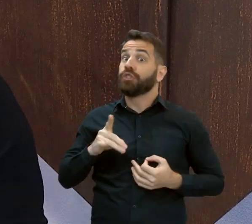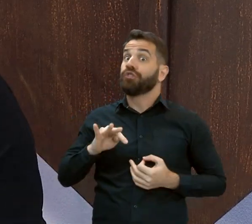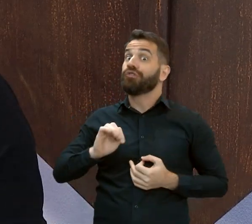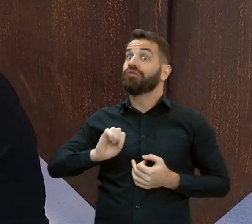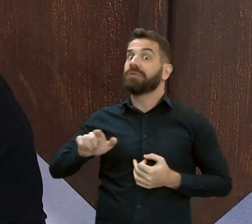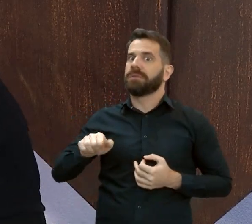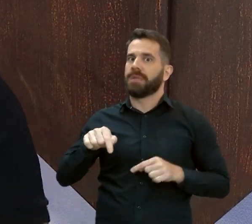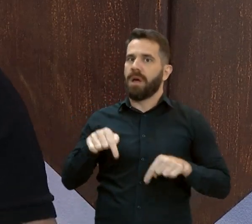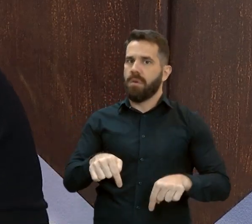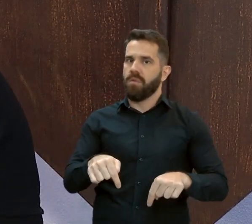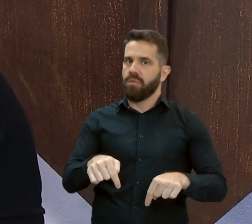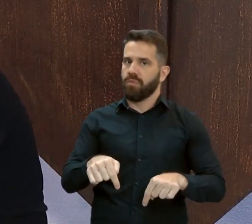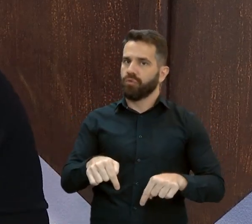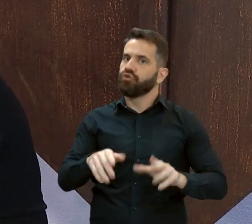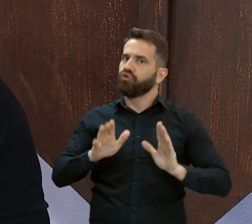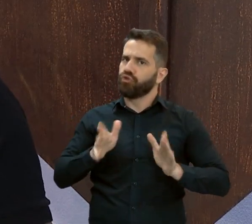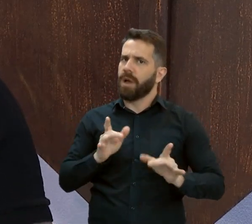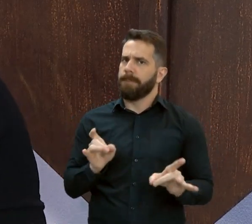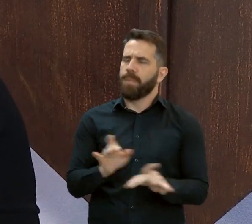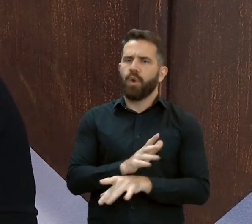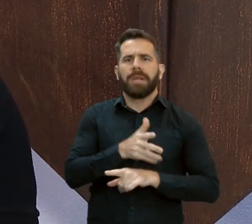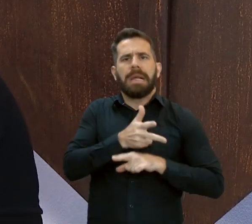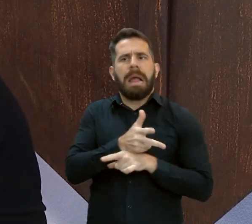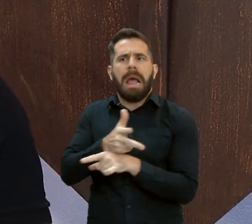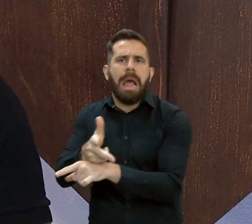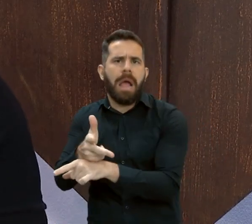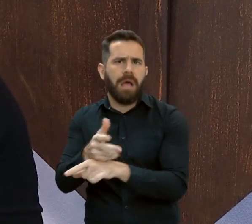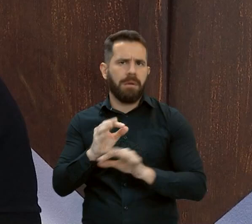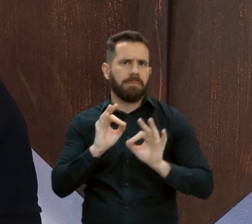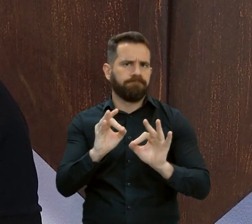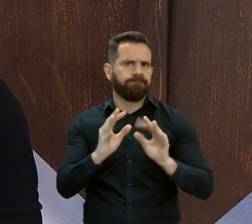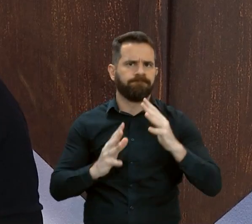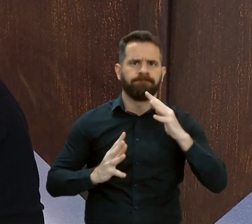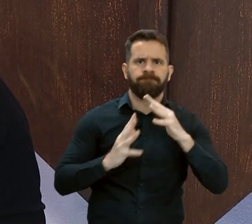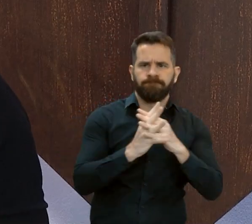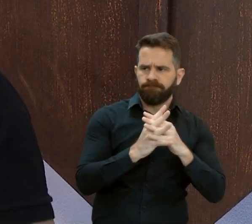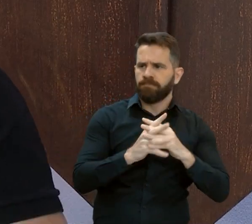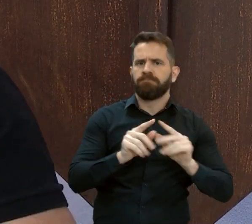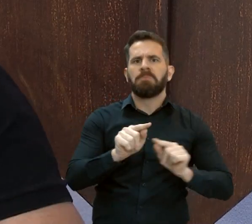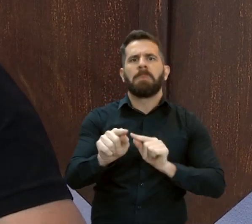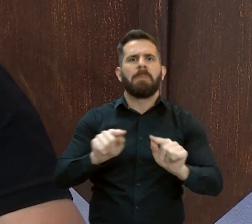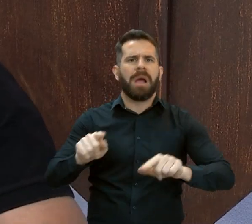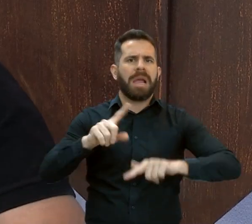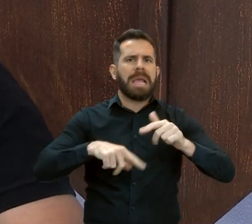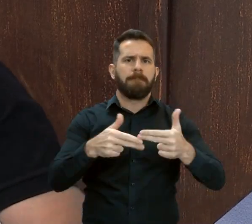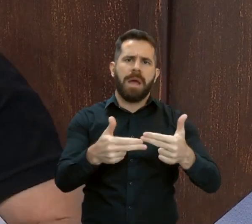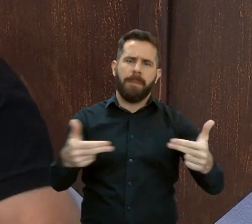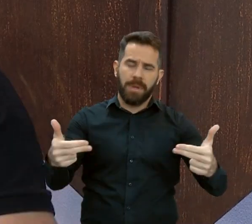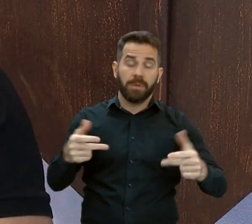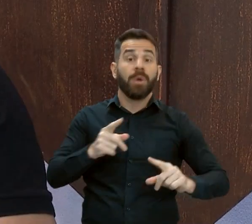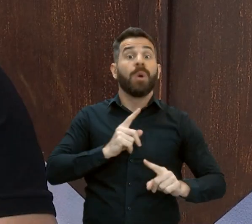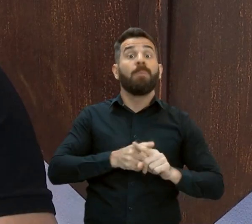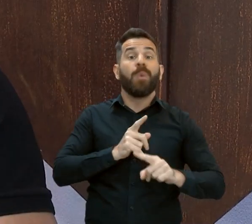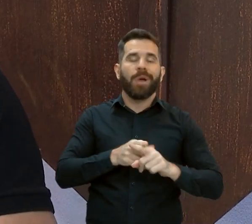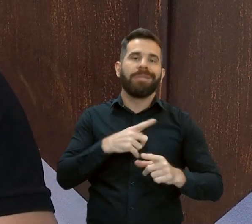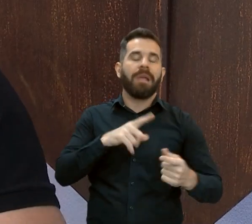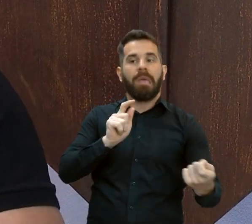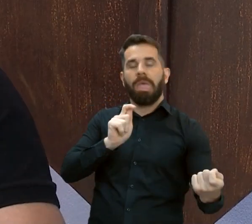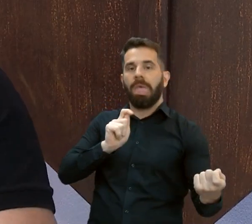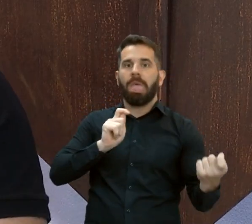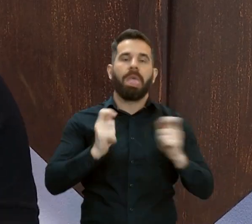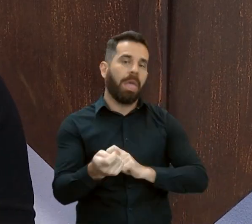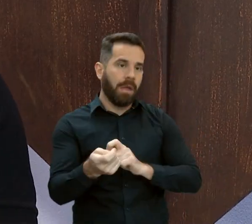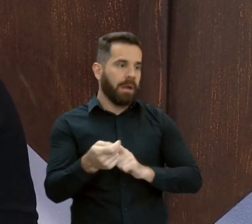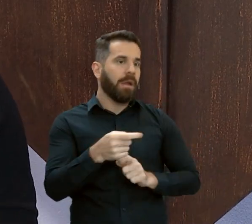dentro já nascemos digital, as câmeras, né, as produções, tudo. Para quê? nesse momento da virada do analógico para o